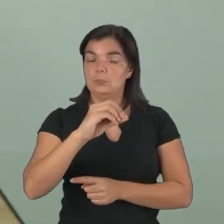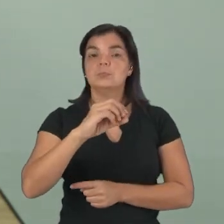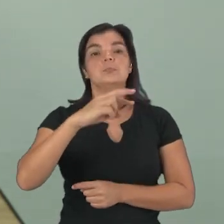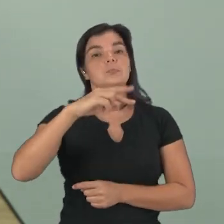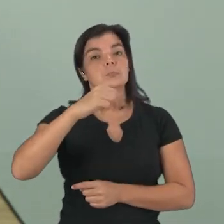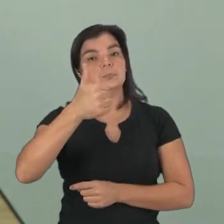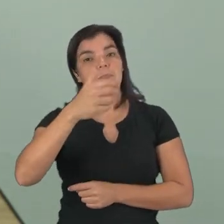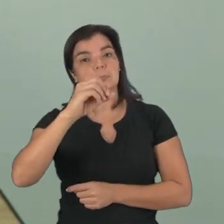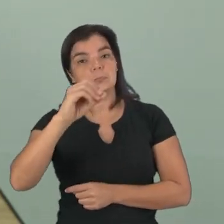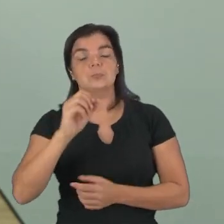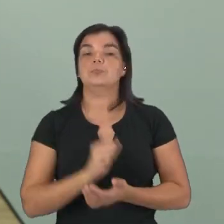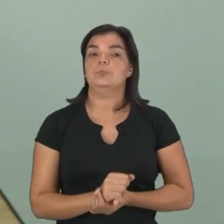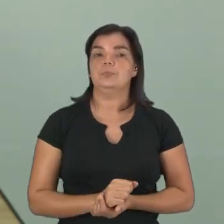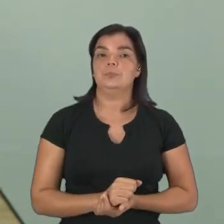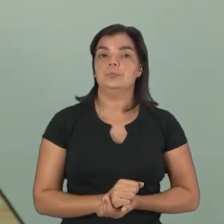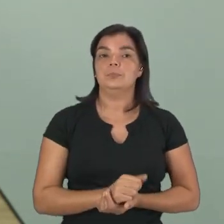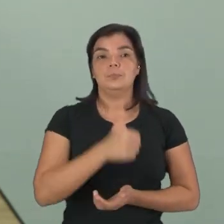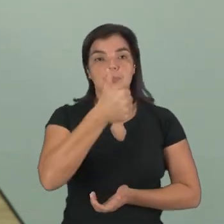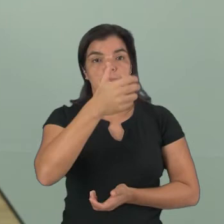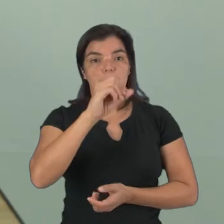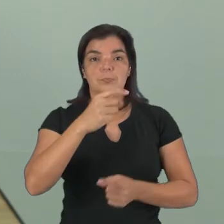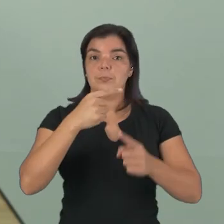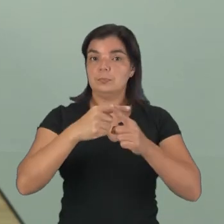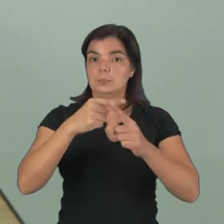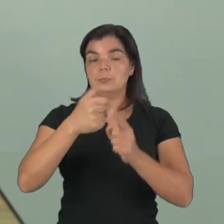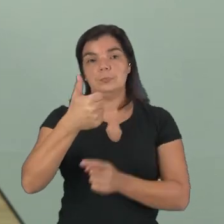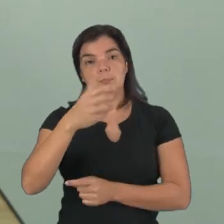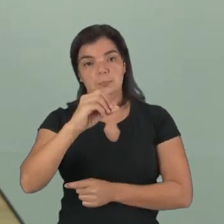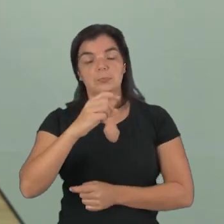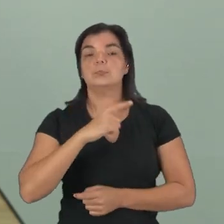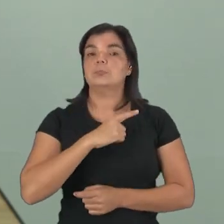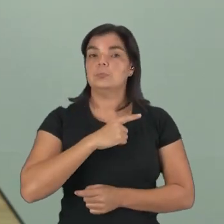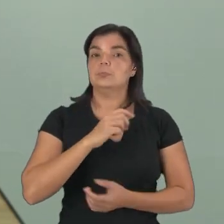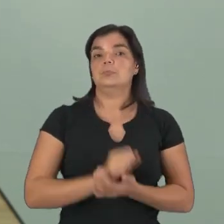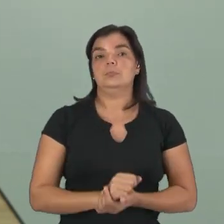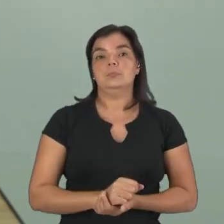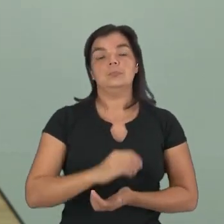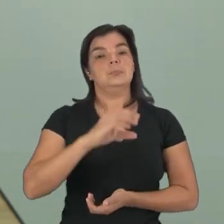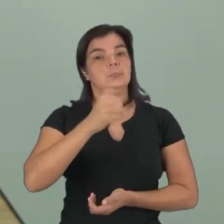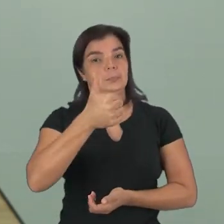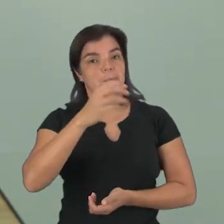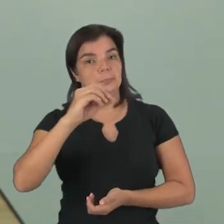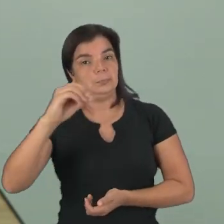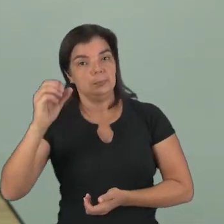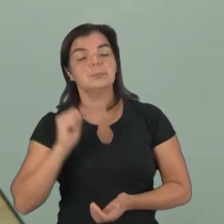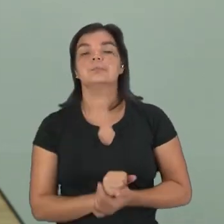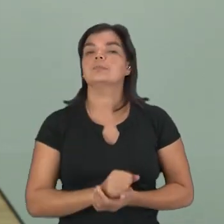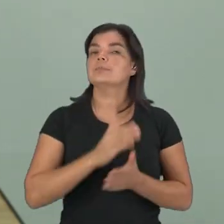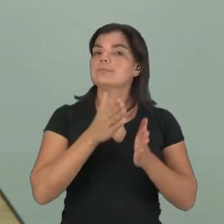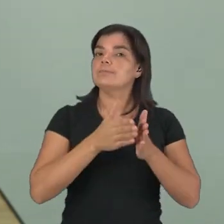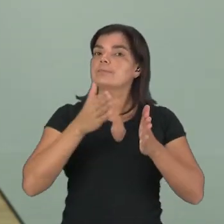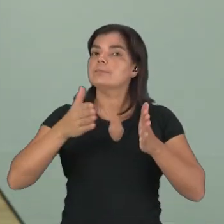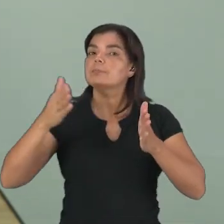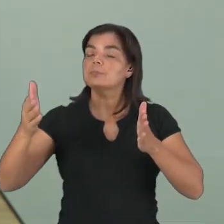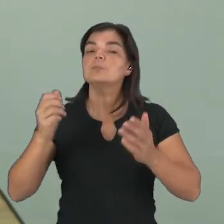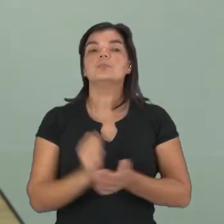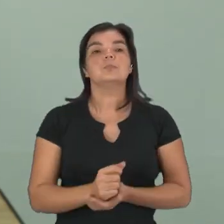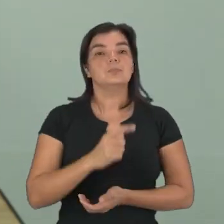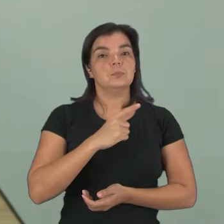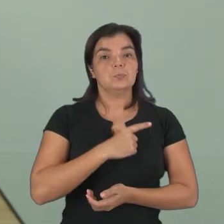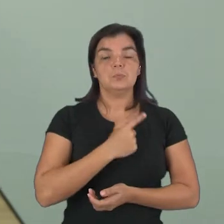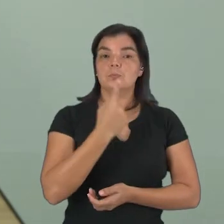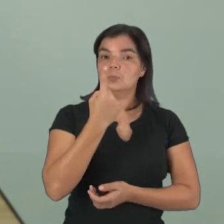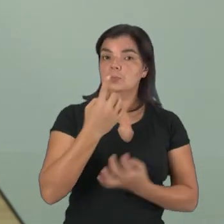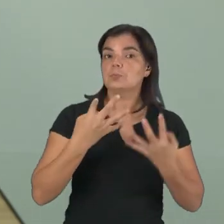100. Se eu dividir 10 vezes o 10, eu vou ter centésimos. E assim sucessivamente. Então, aqui eu tenho o